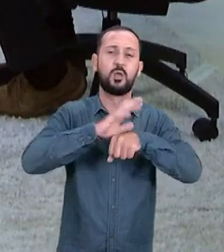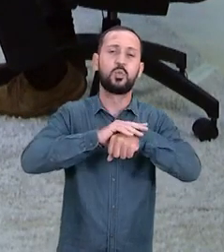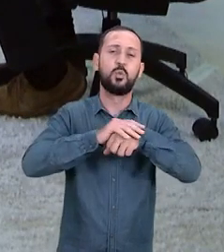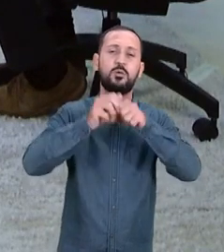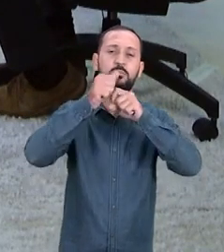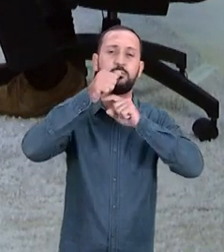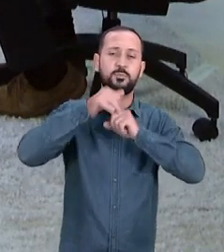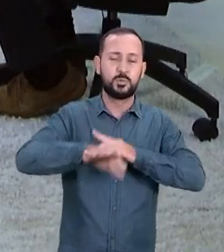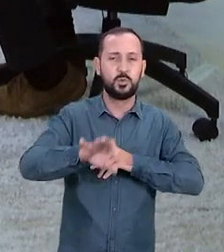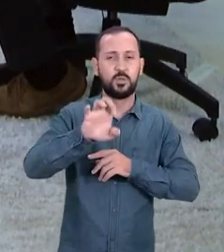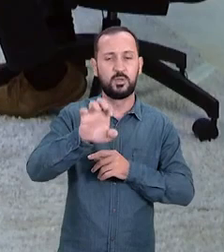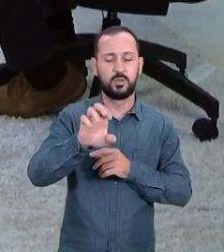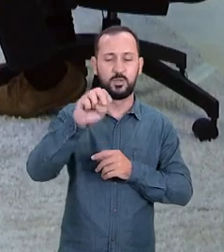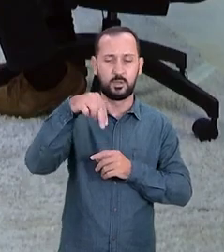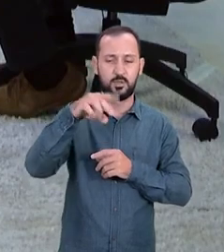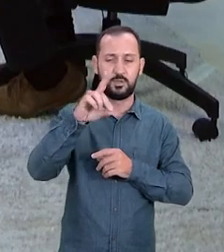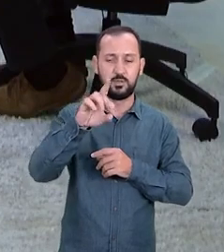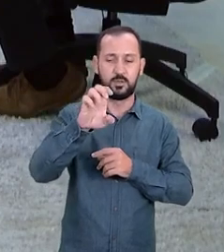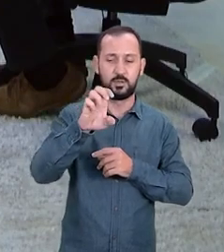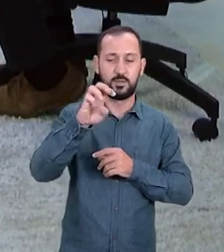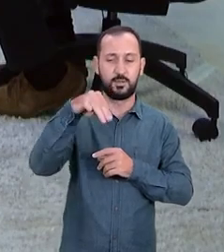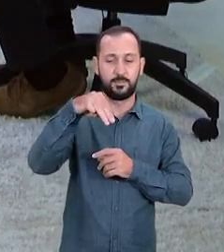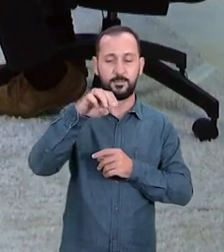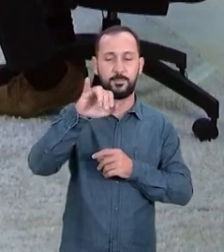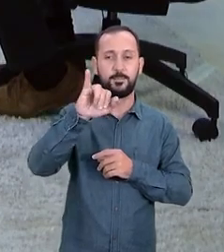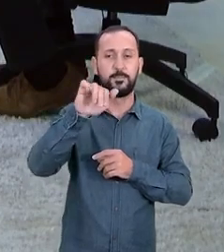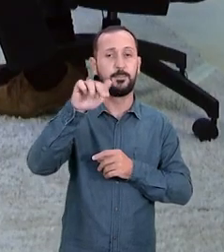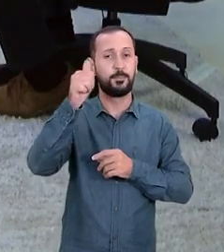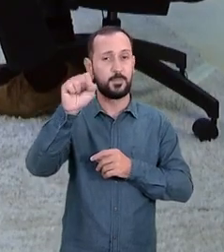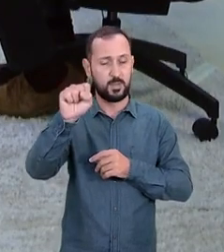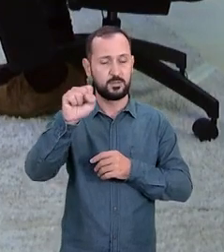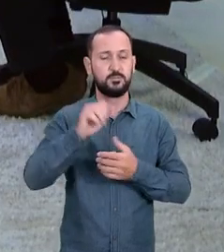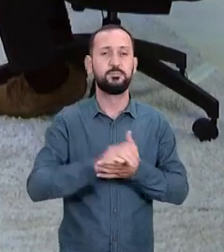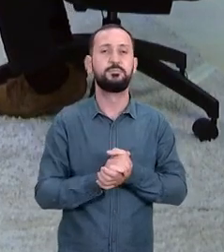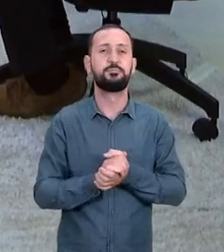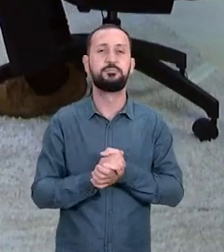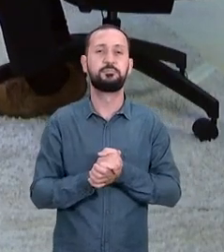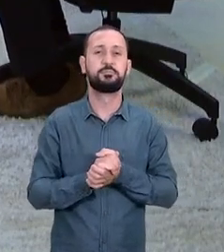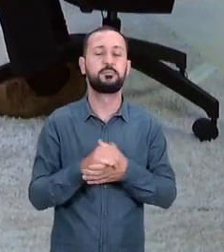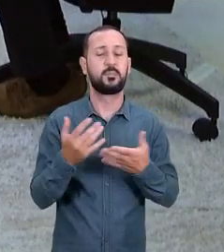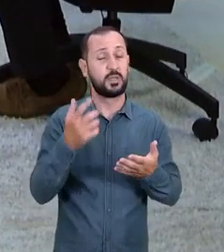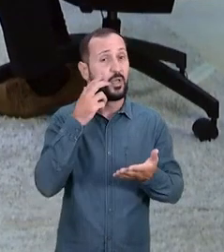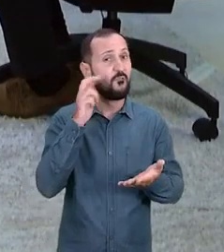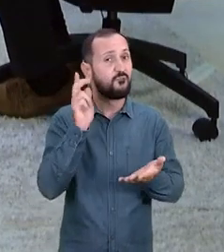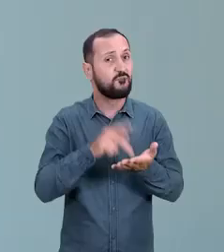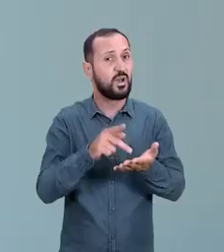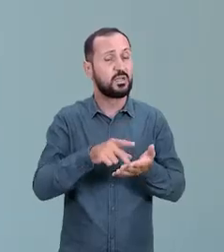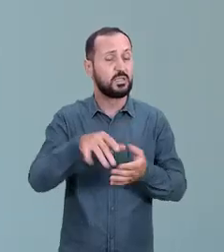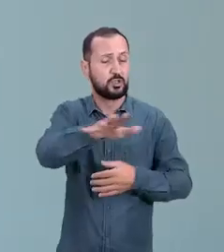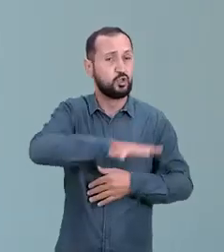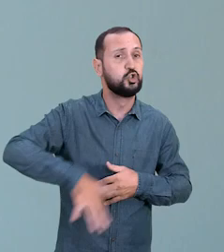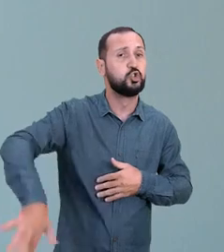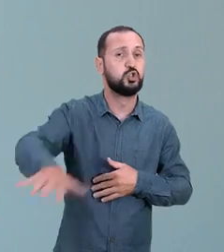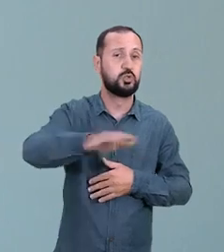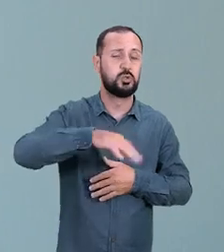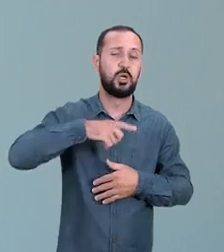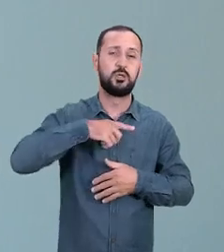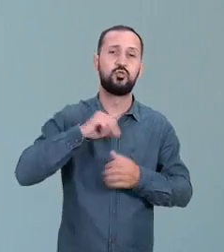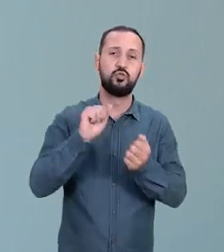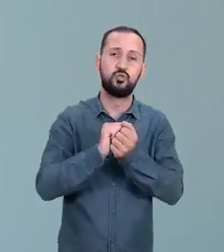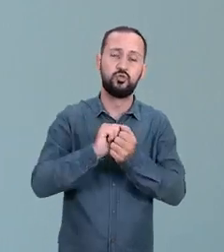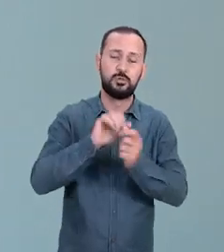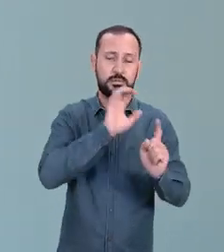A gente fala endemias, né? Ou endemia. Endemia, uhum. E que realmente está circulando aí,